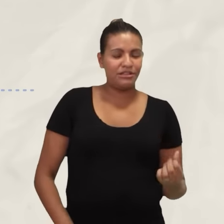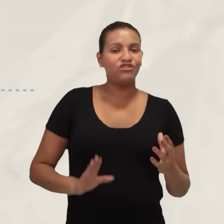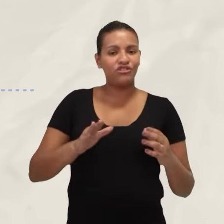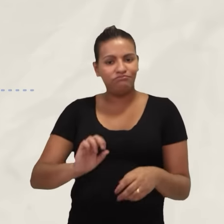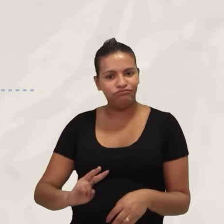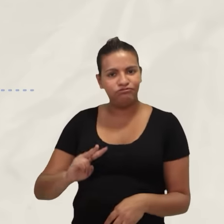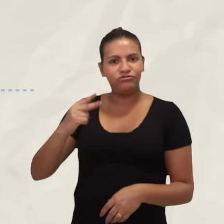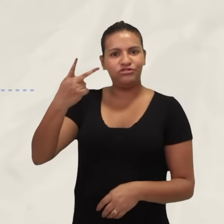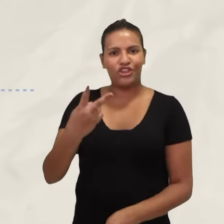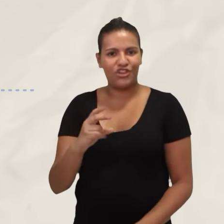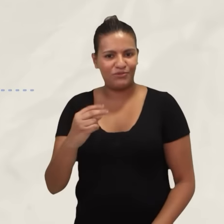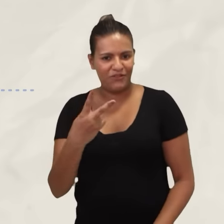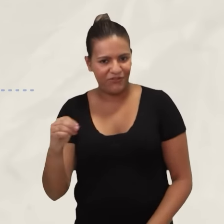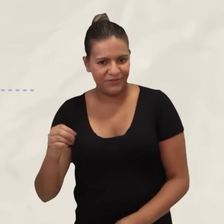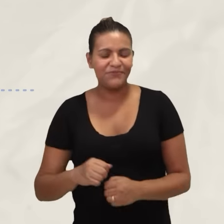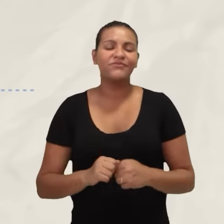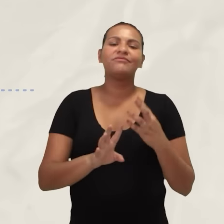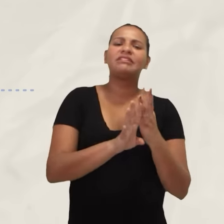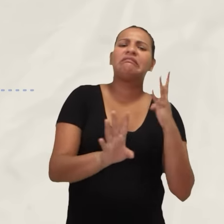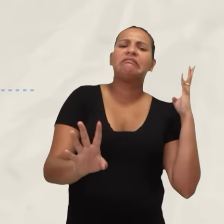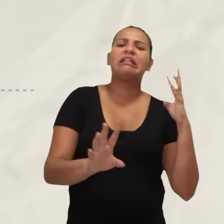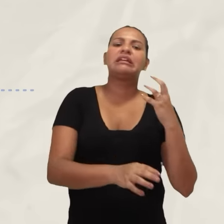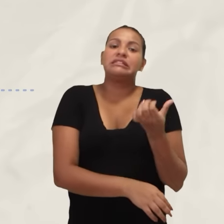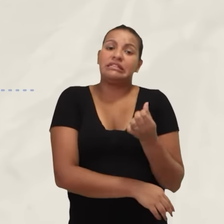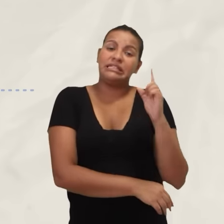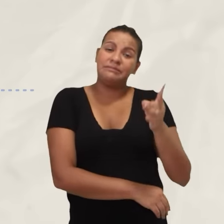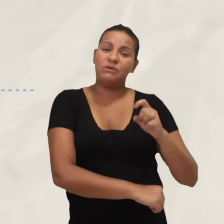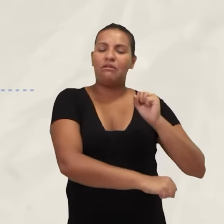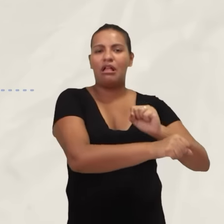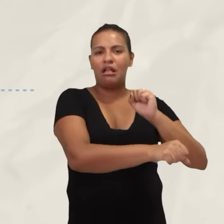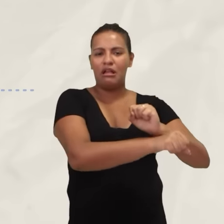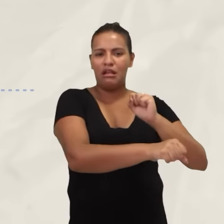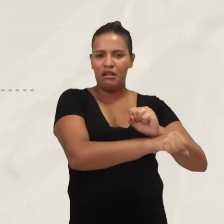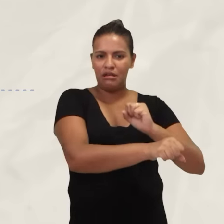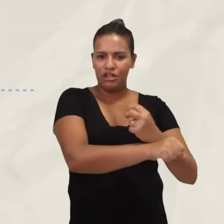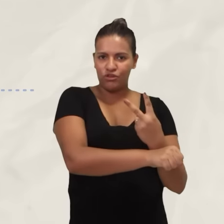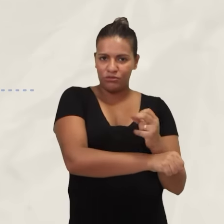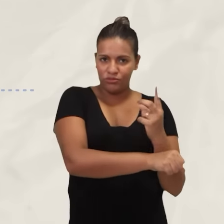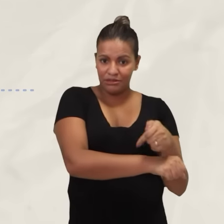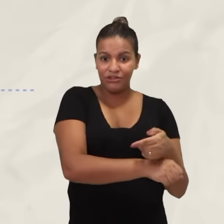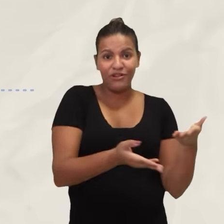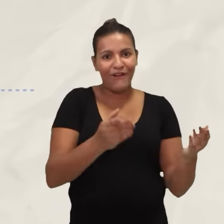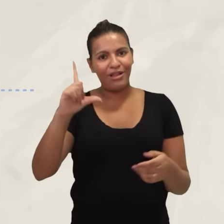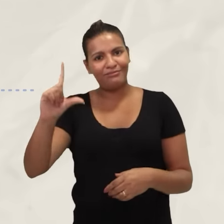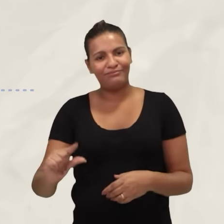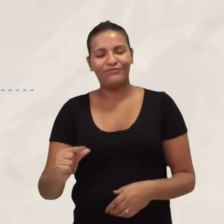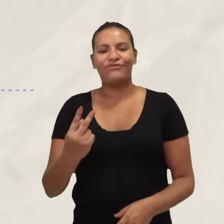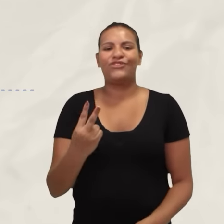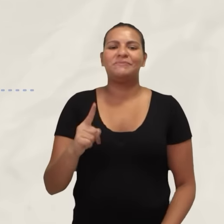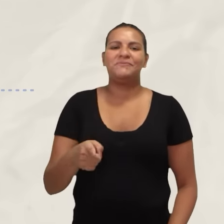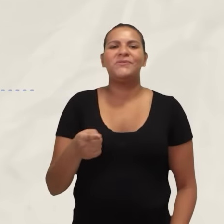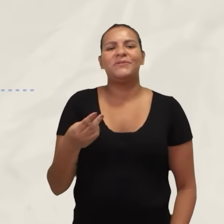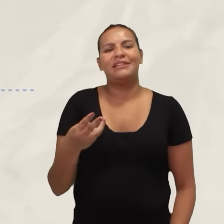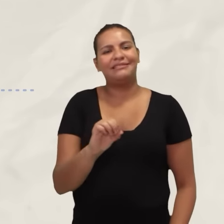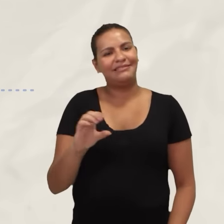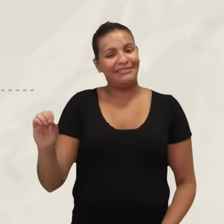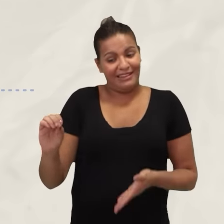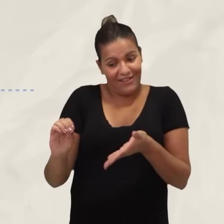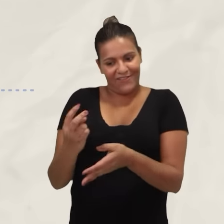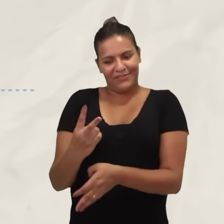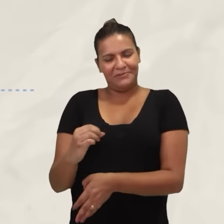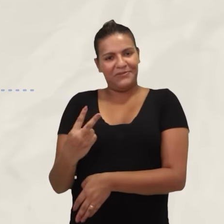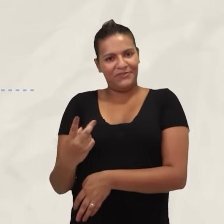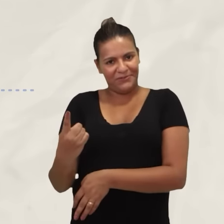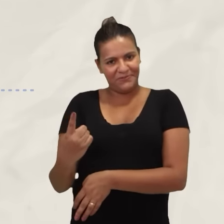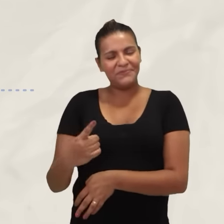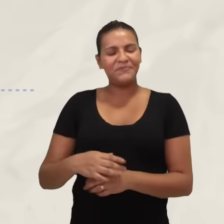diminuir drasticamente a fila de espera de 6 mil crianças aguardando por vagas em 2017 para cerca de 2.300